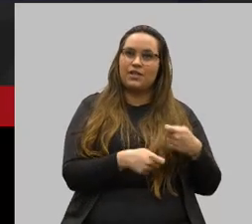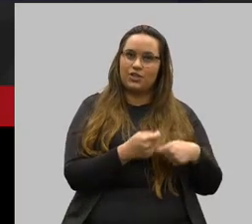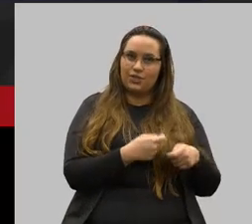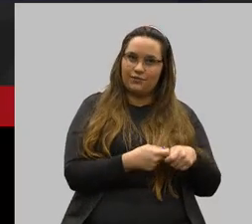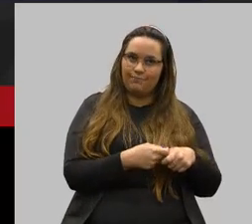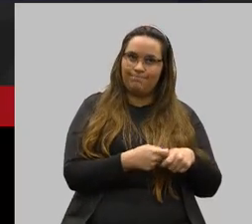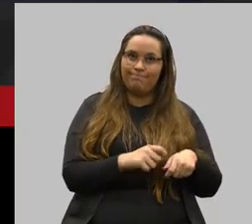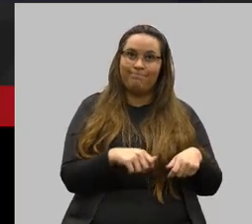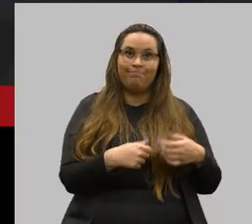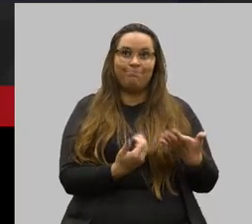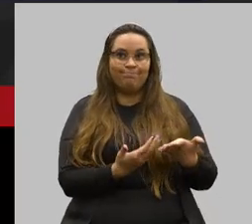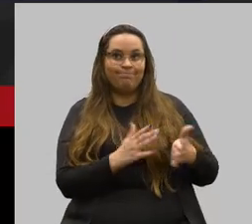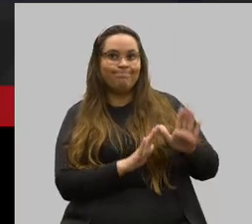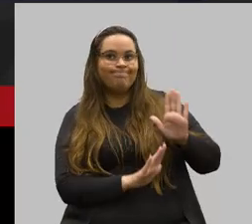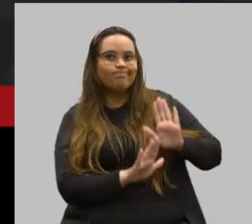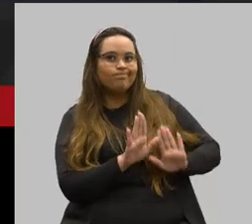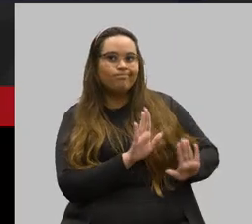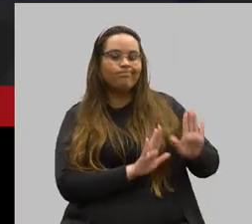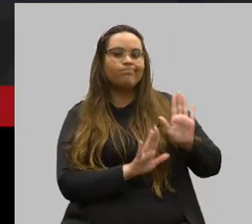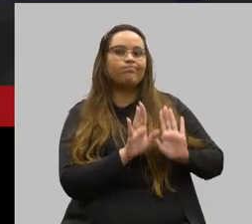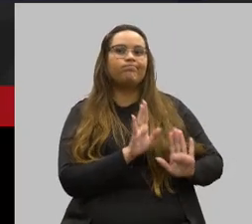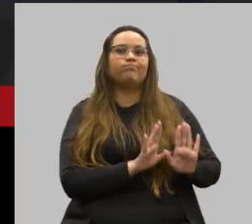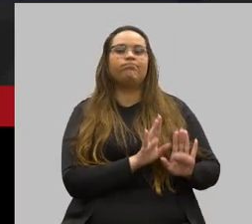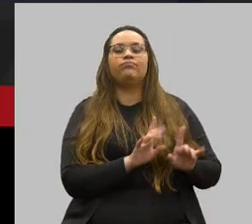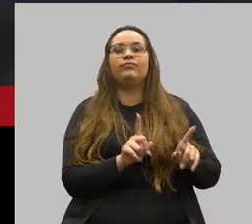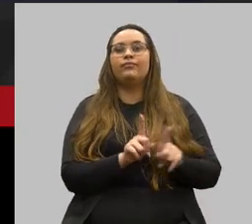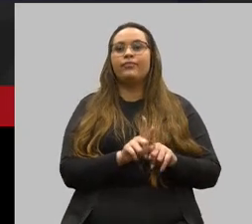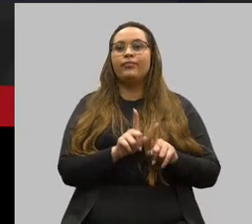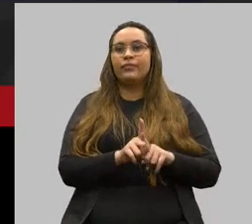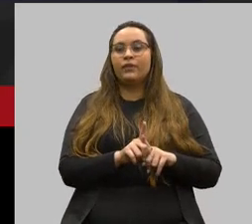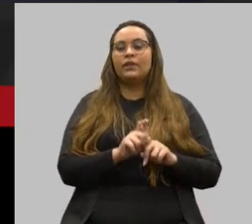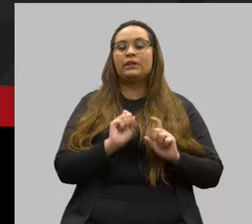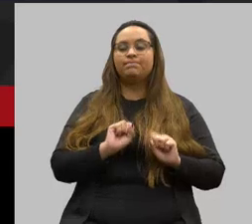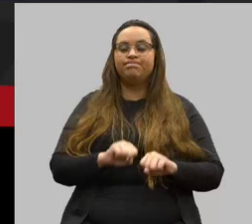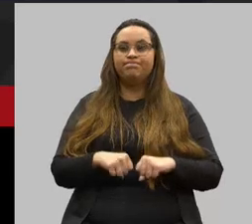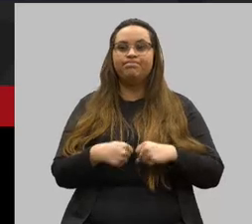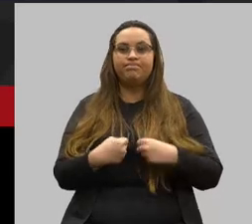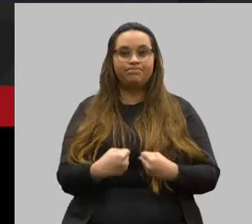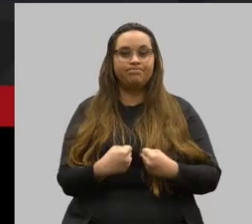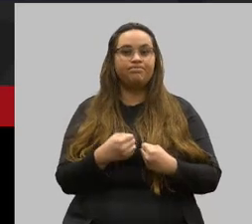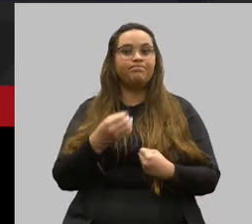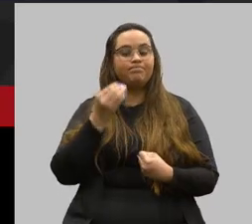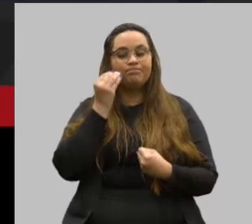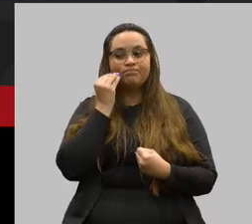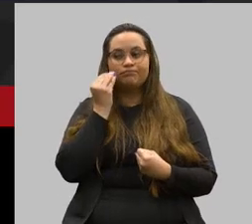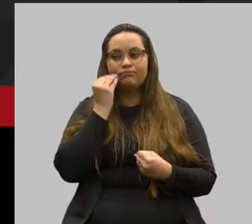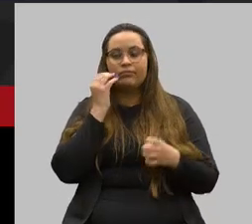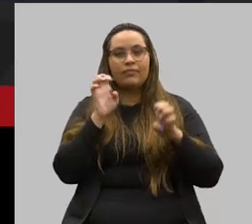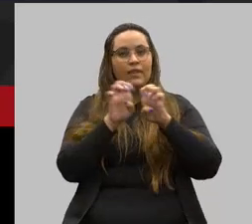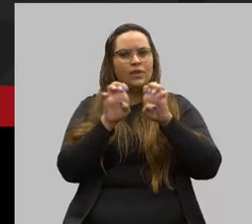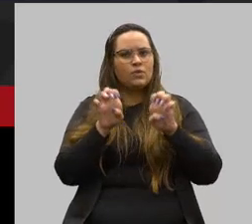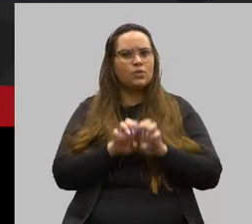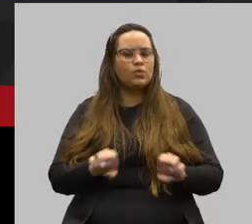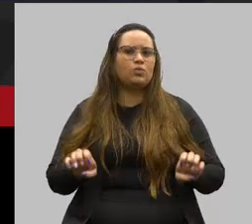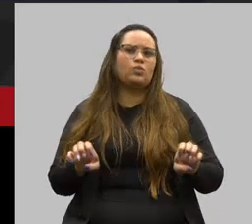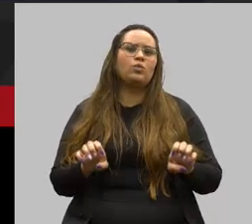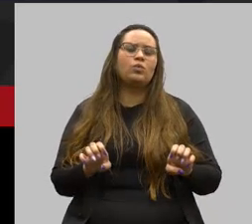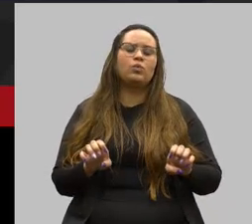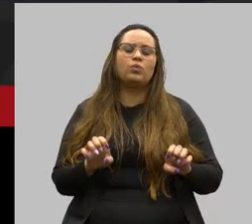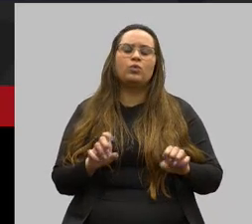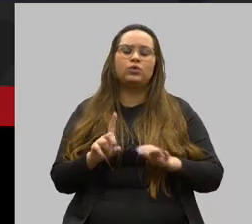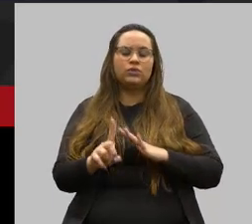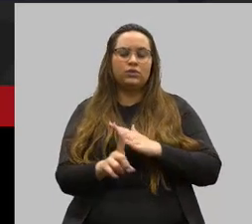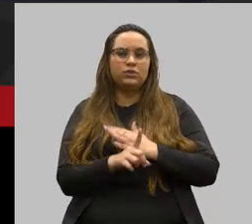a gente tem um cuidado muito grande e temos envidados todos os esforços para essa estruturação porque é uma estrutura né de